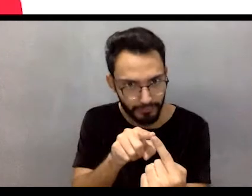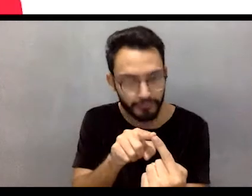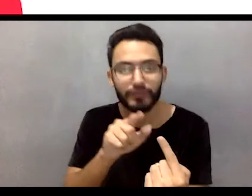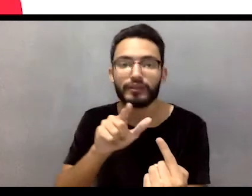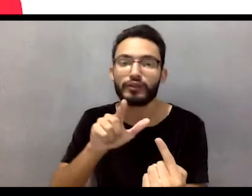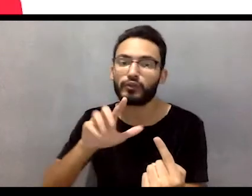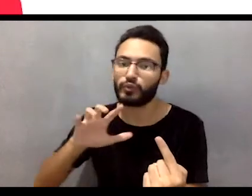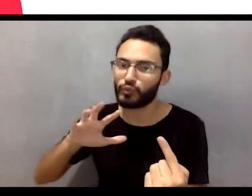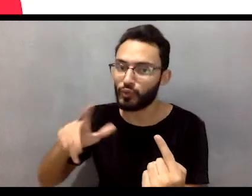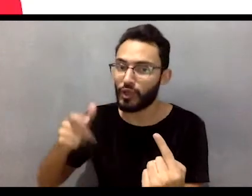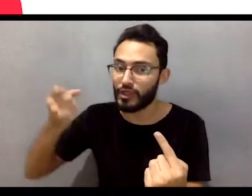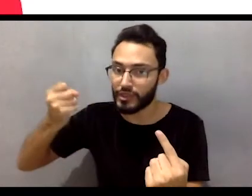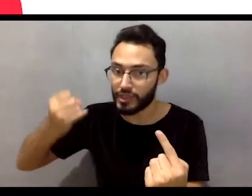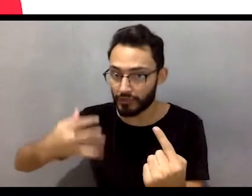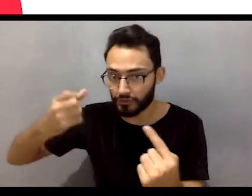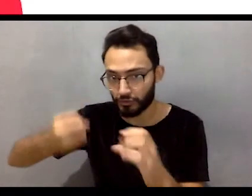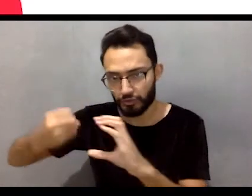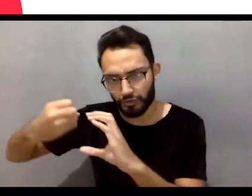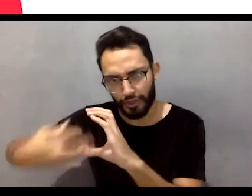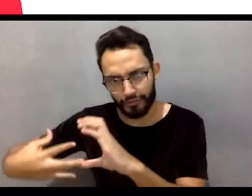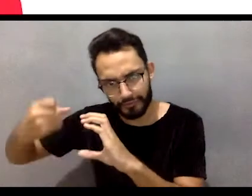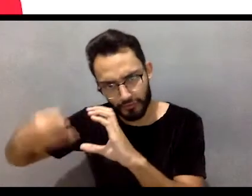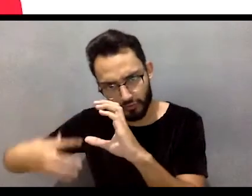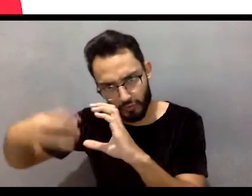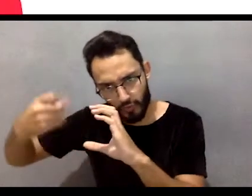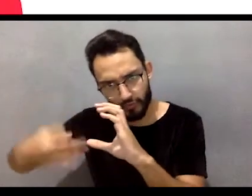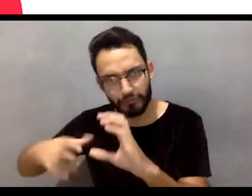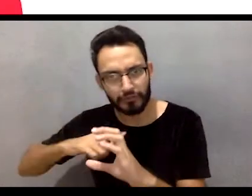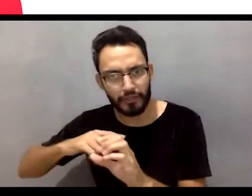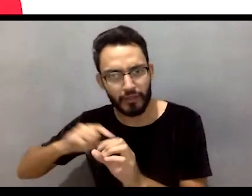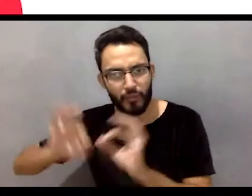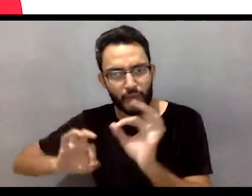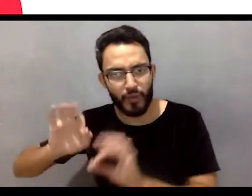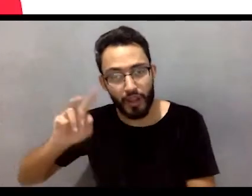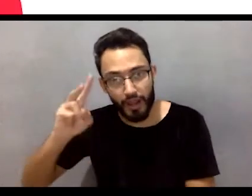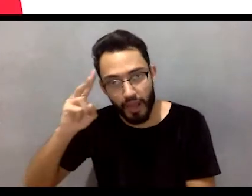são descrições qualitativas que a gente consegue